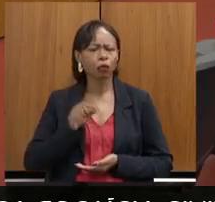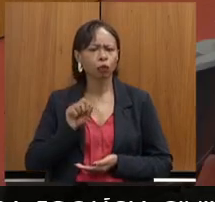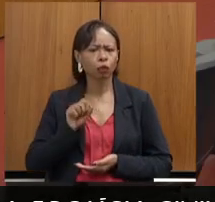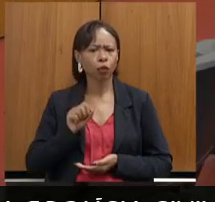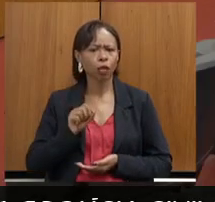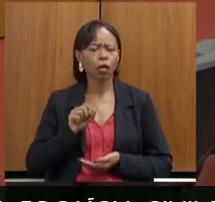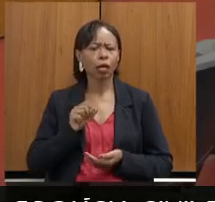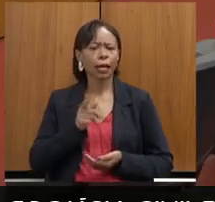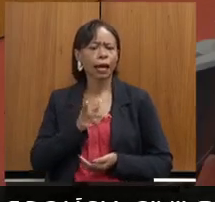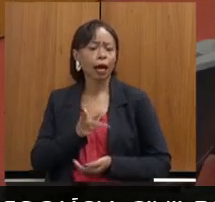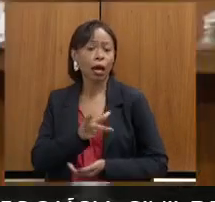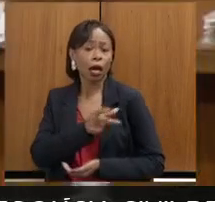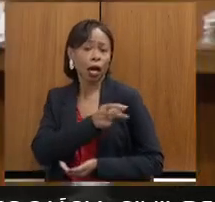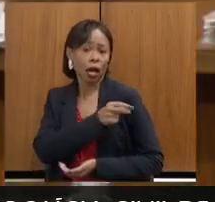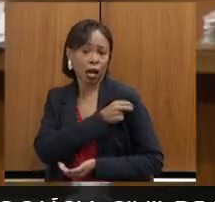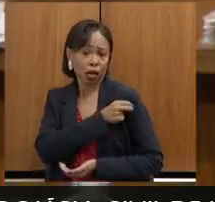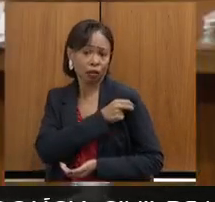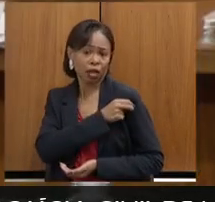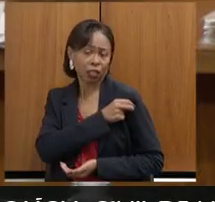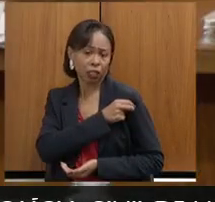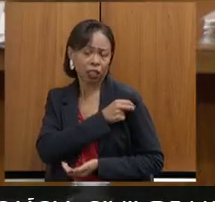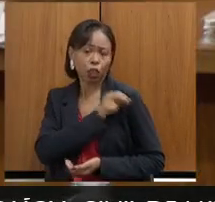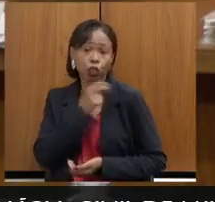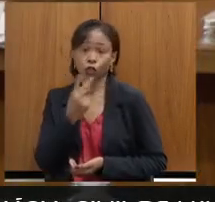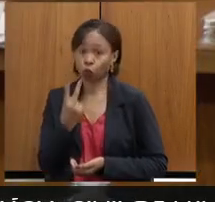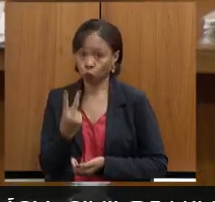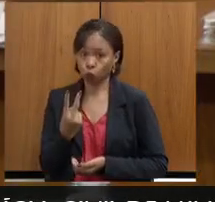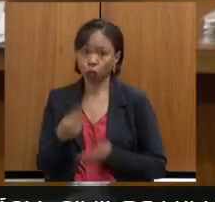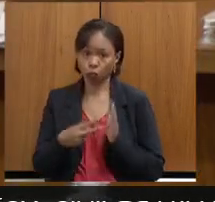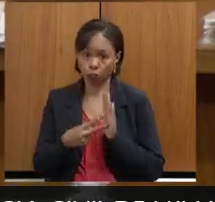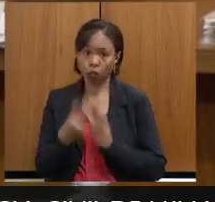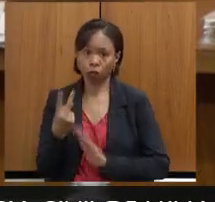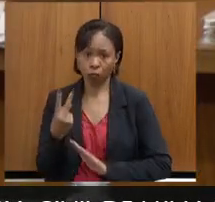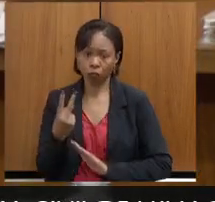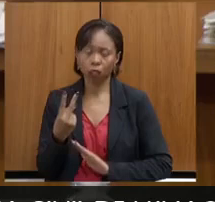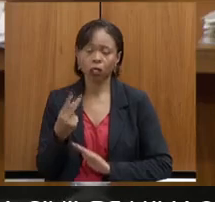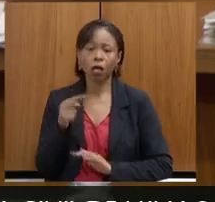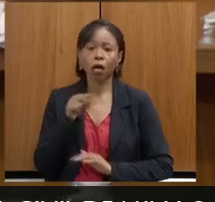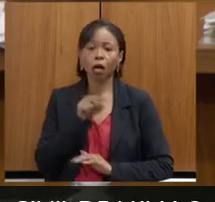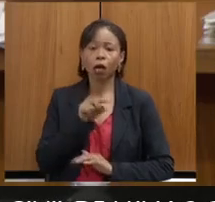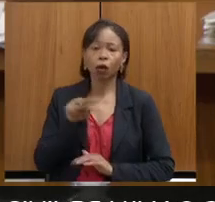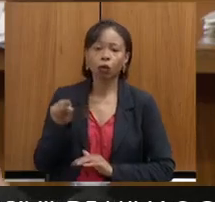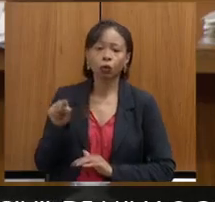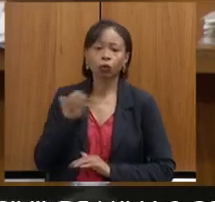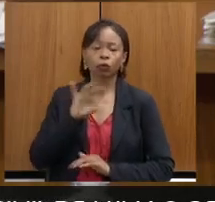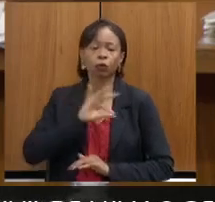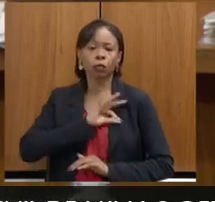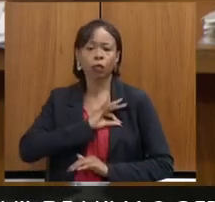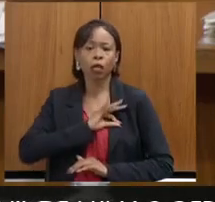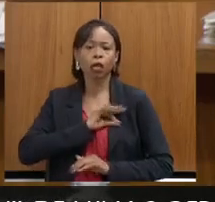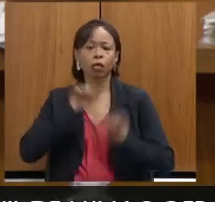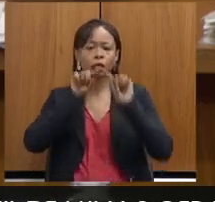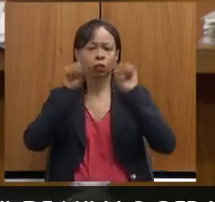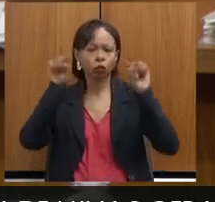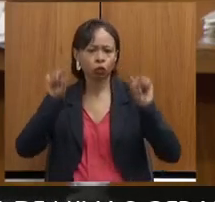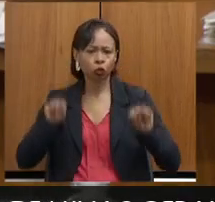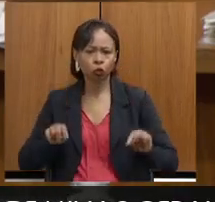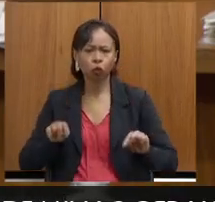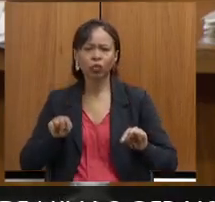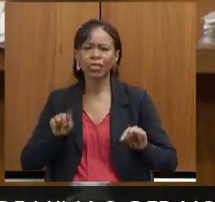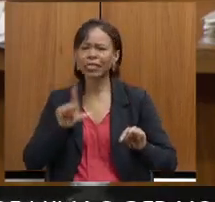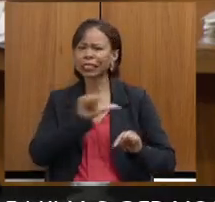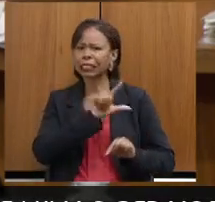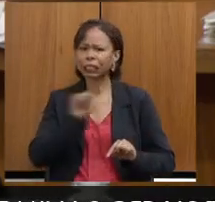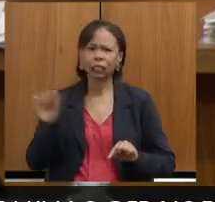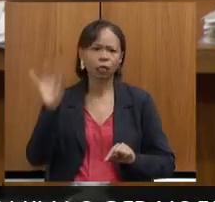cobertura vacinal as duas doses os policiais servidores administrativos sem por cento dos